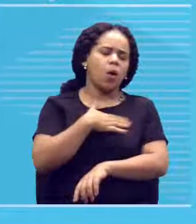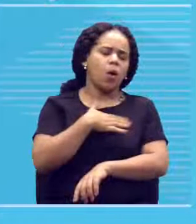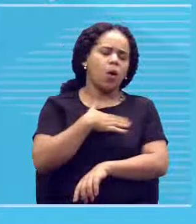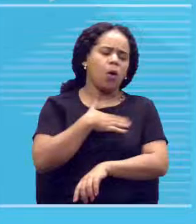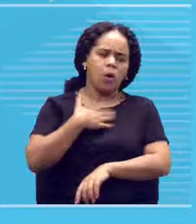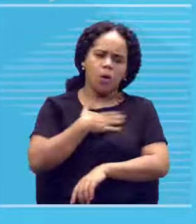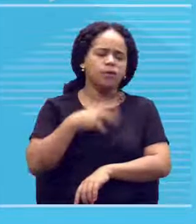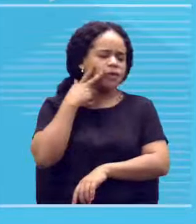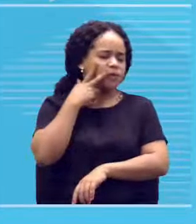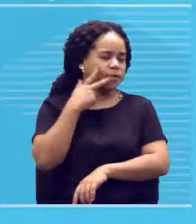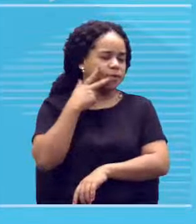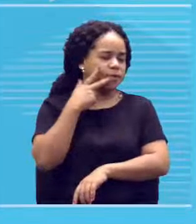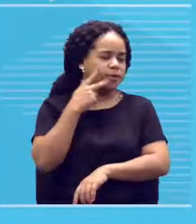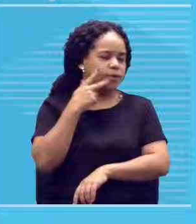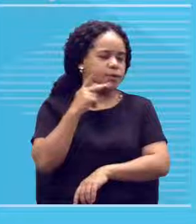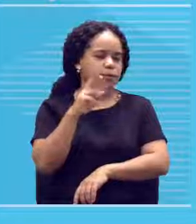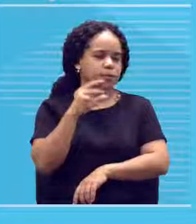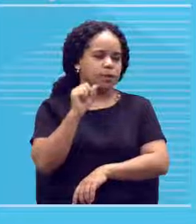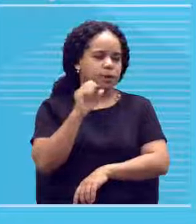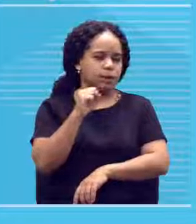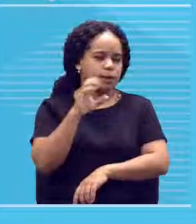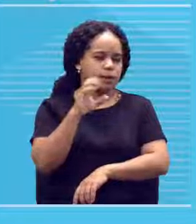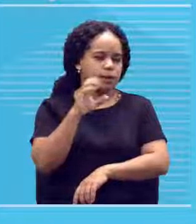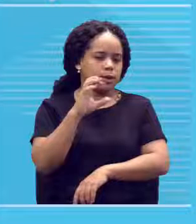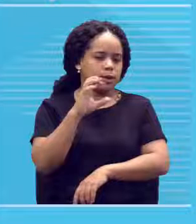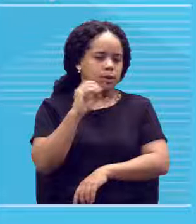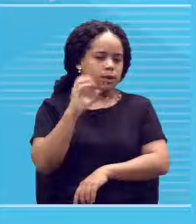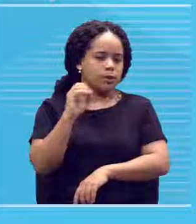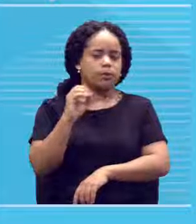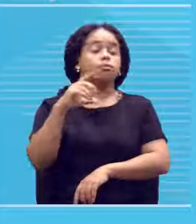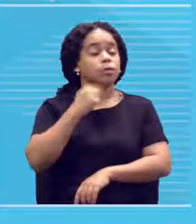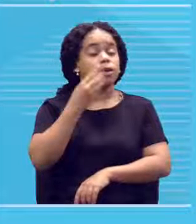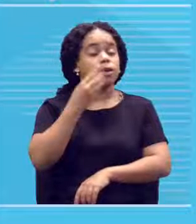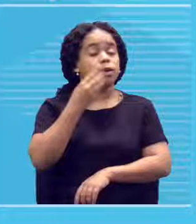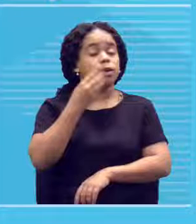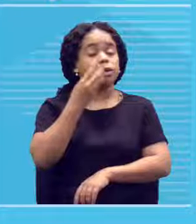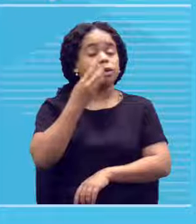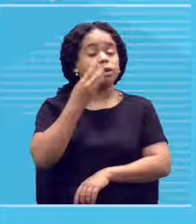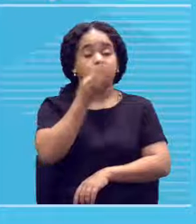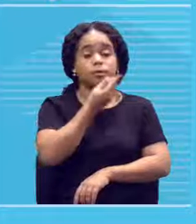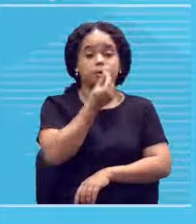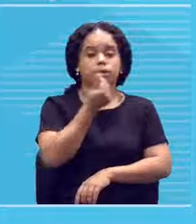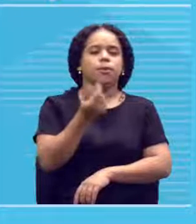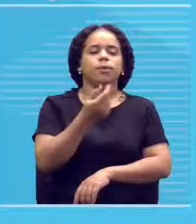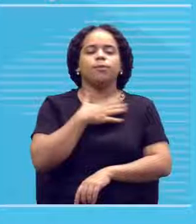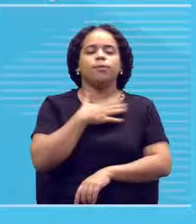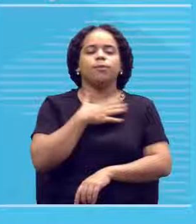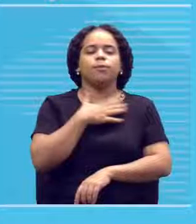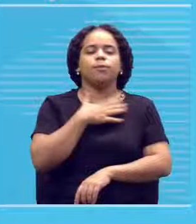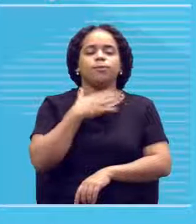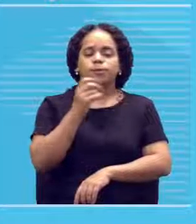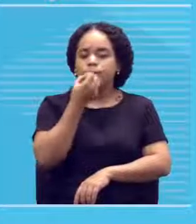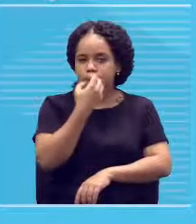Pelo vinho Prosecco pois o vinho Prosecco tem um Sabor Agradável gente